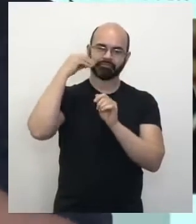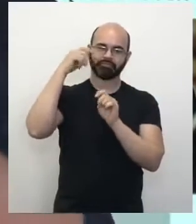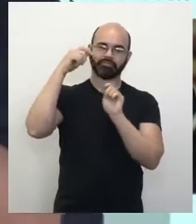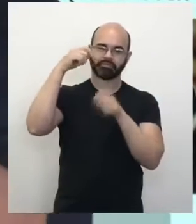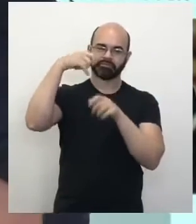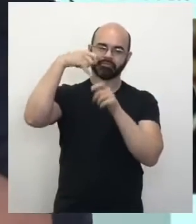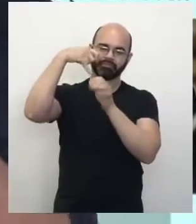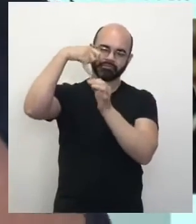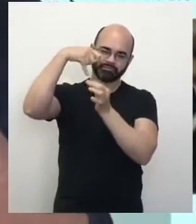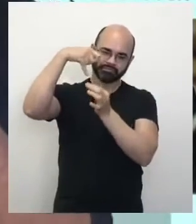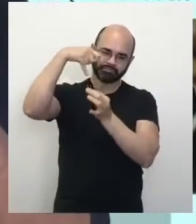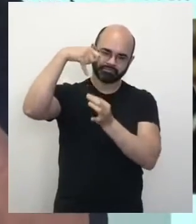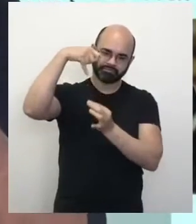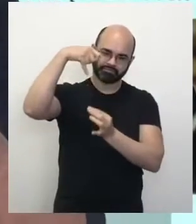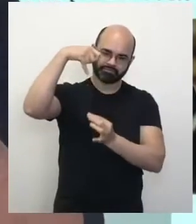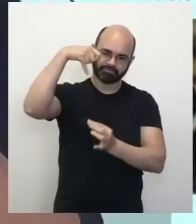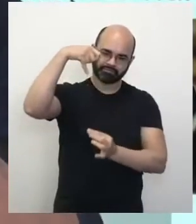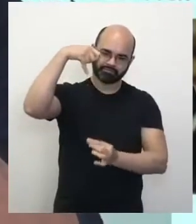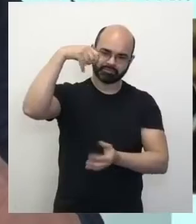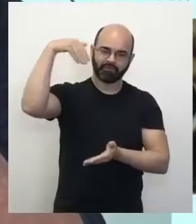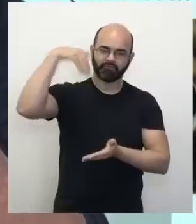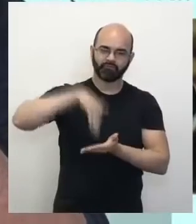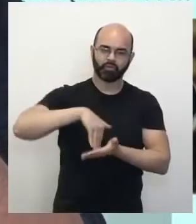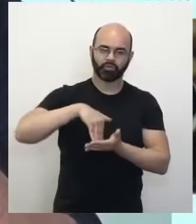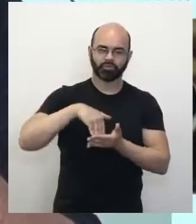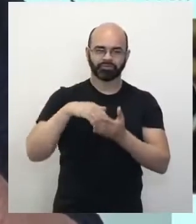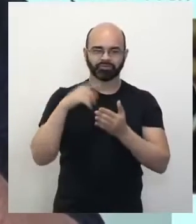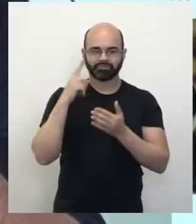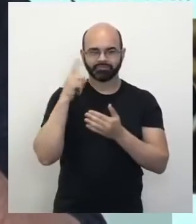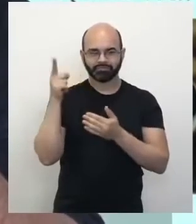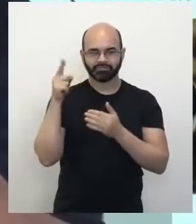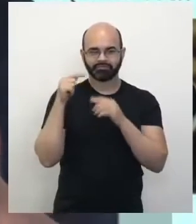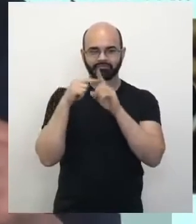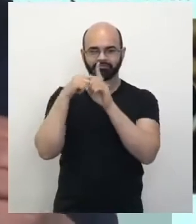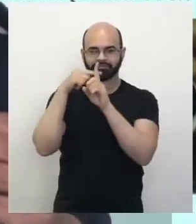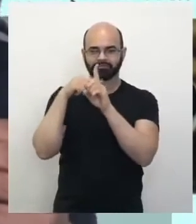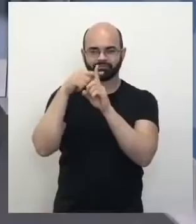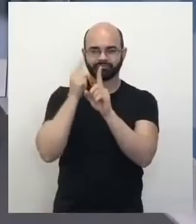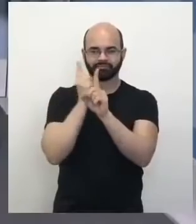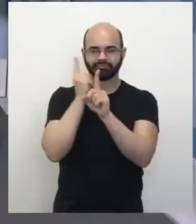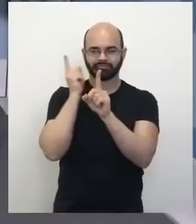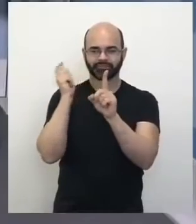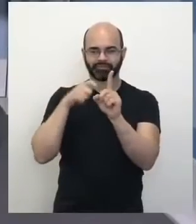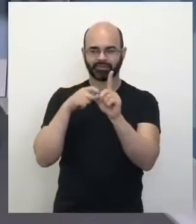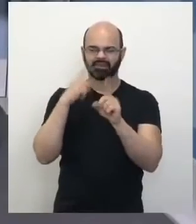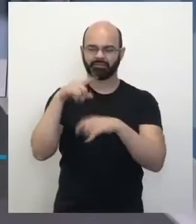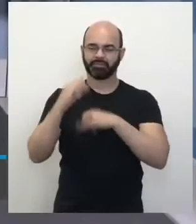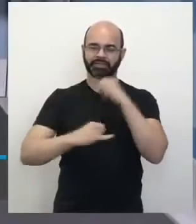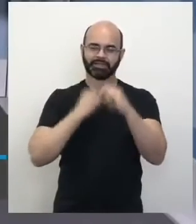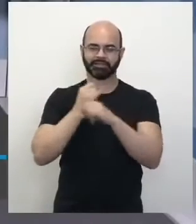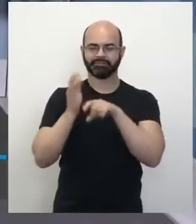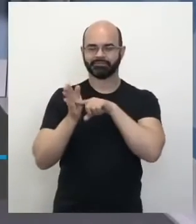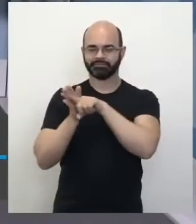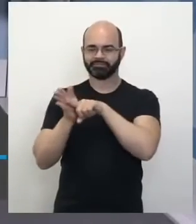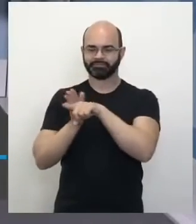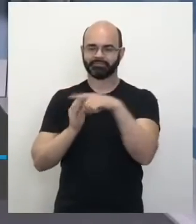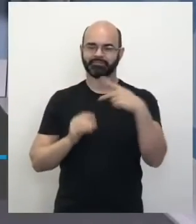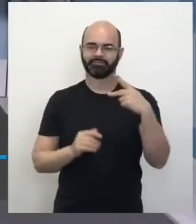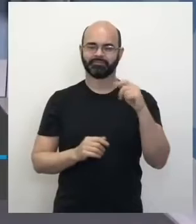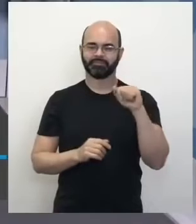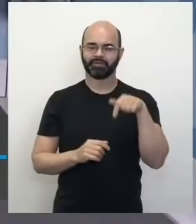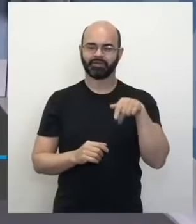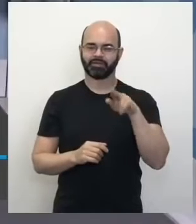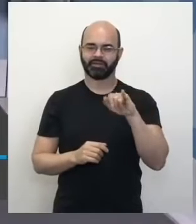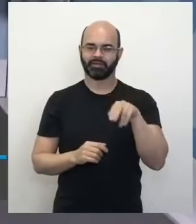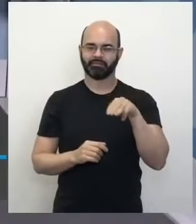fim. Aí depois você lê aqui na frente, ó, a medida, né? Dá uma pesquisada aí na internet para saber mais sobre o paquímetro, que é um E instrumento